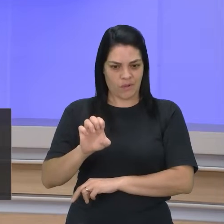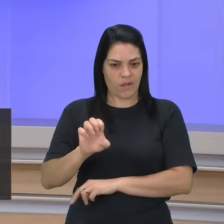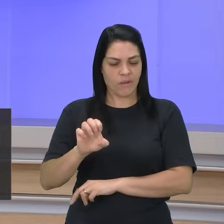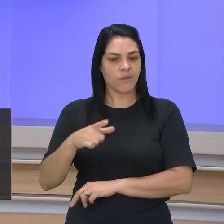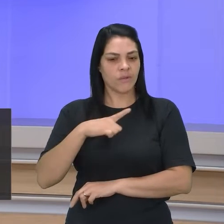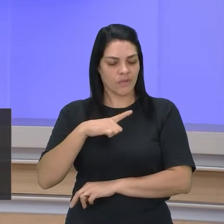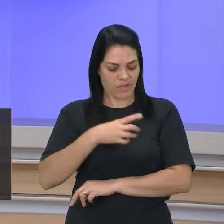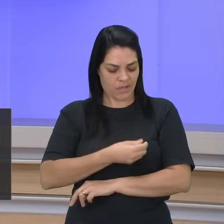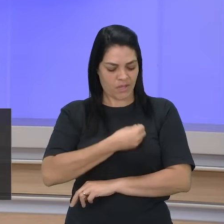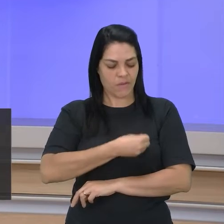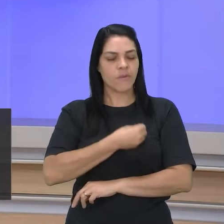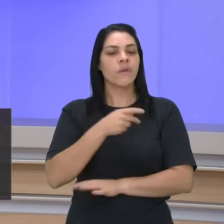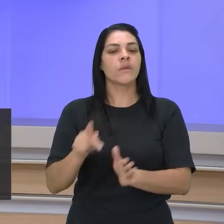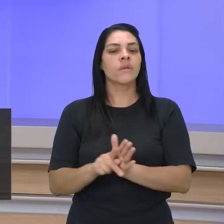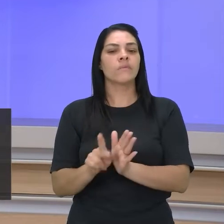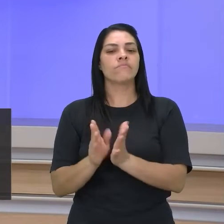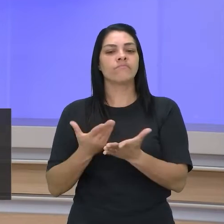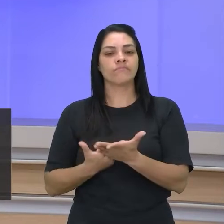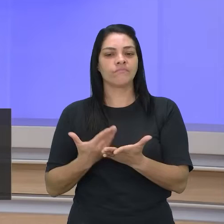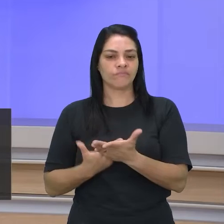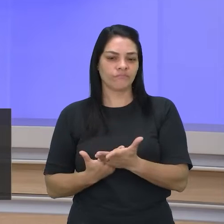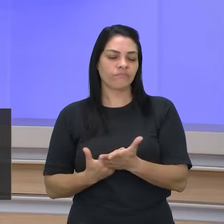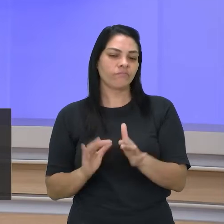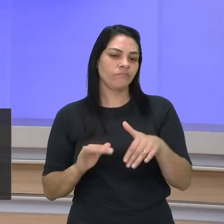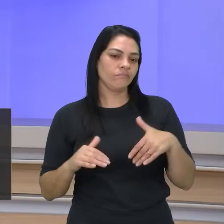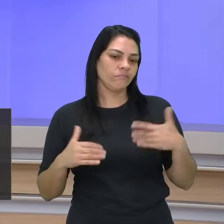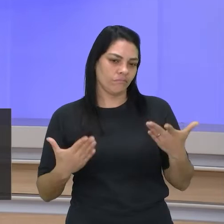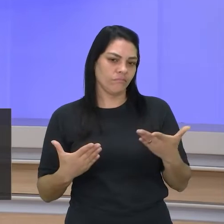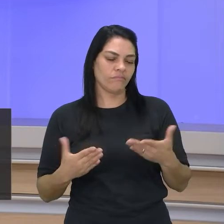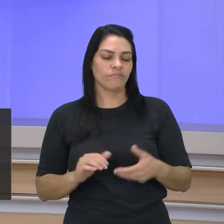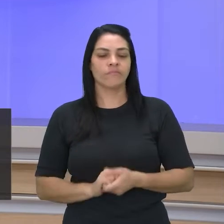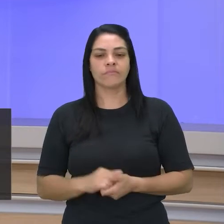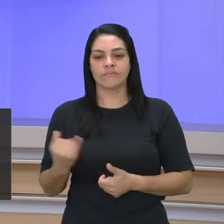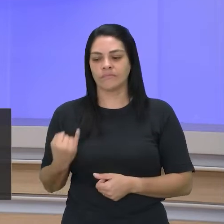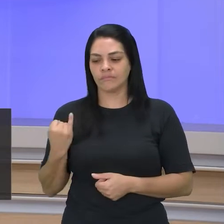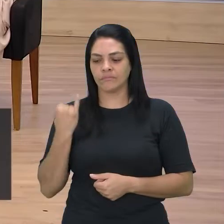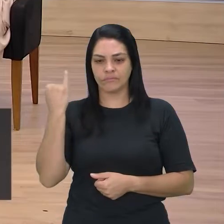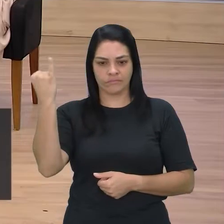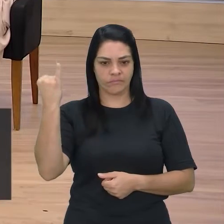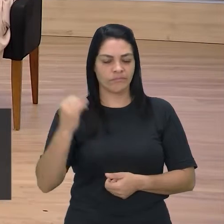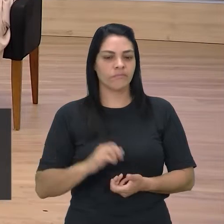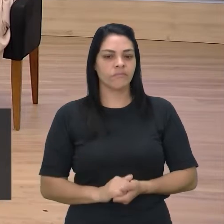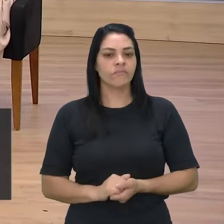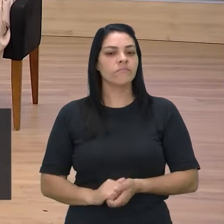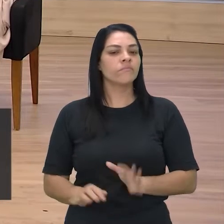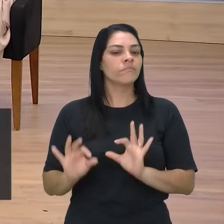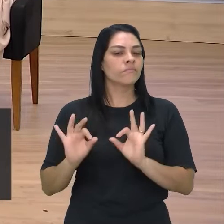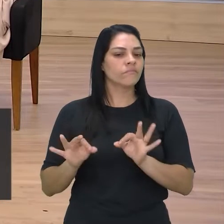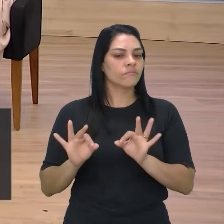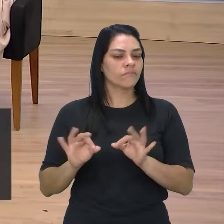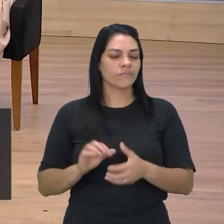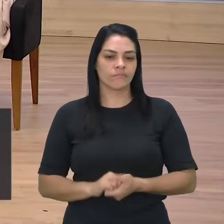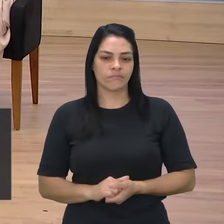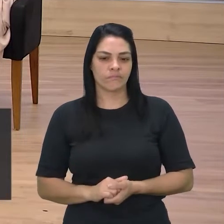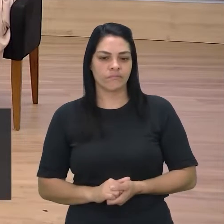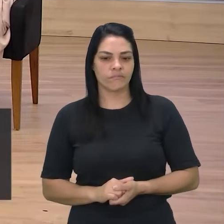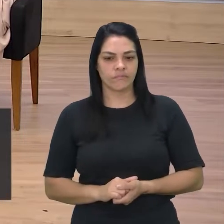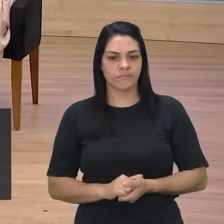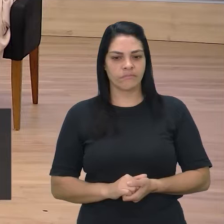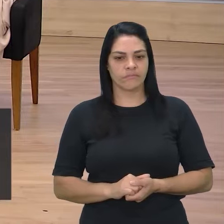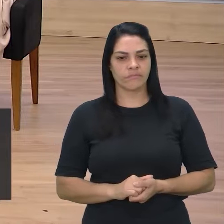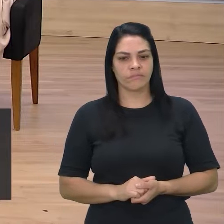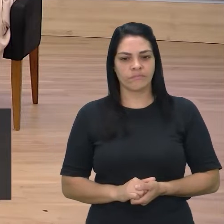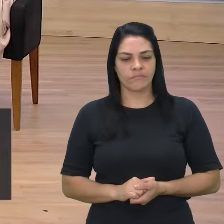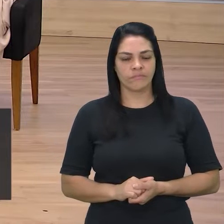da vivência dos estudantes, né? Então, acho que isso é o primordial. Exatamente, exatamente. Eu vou